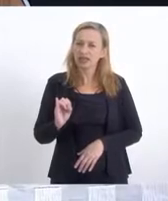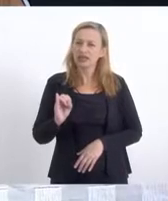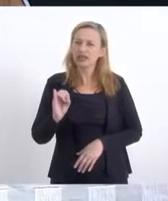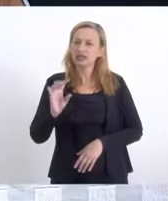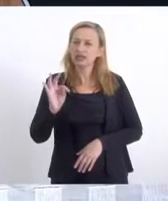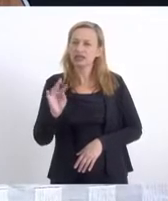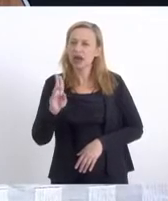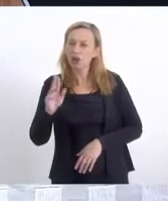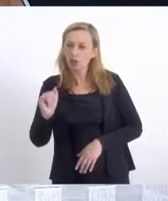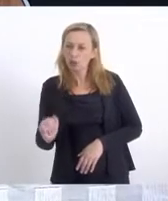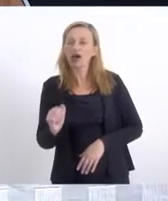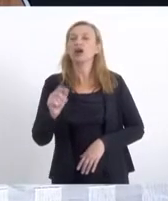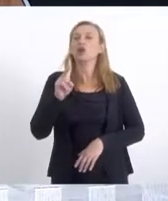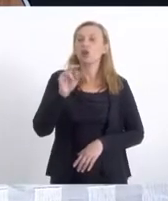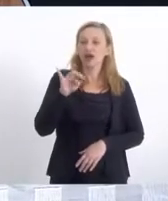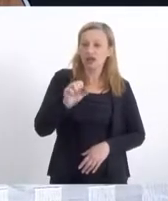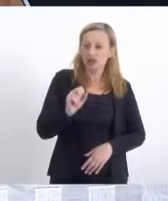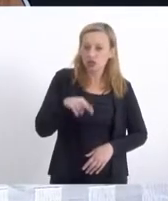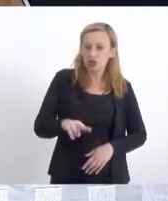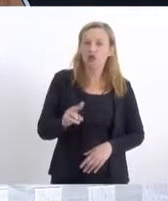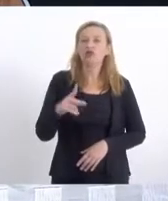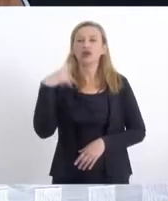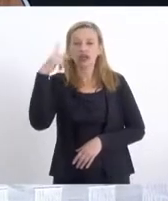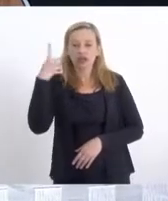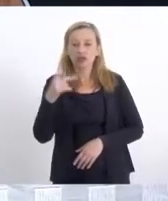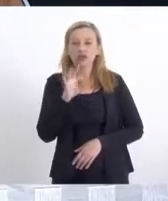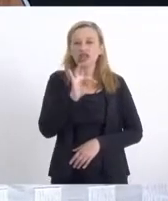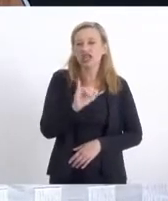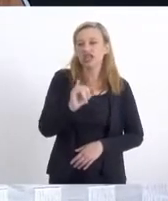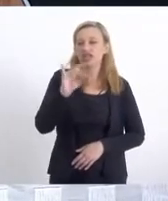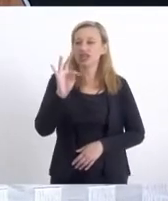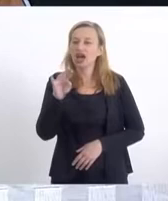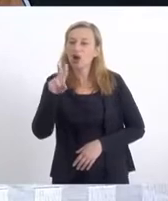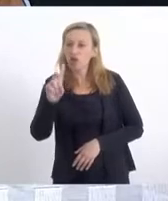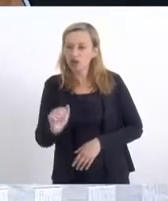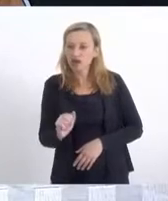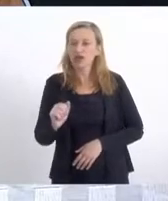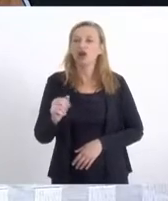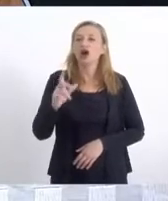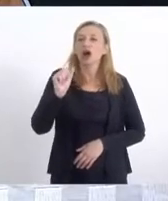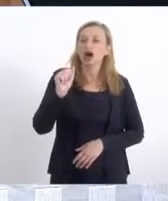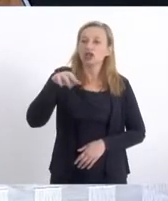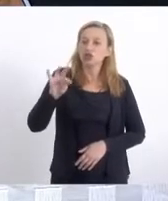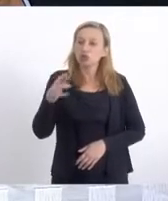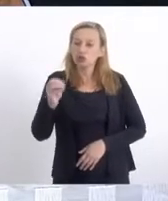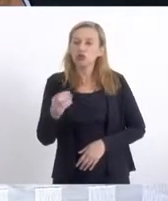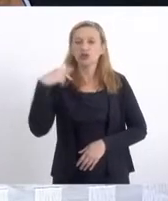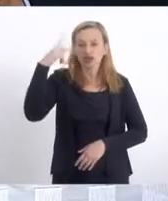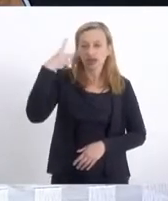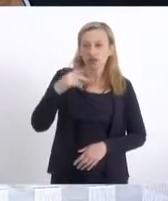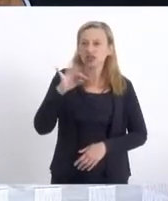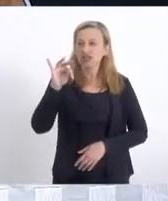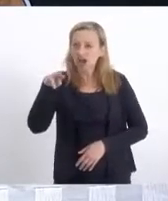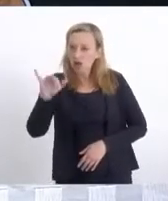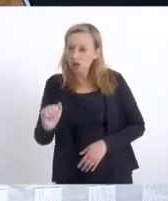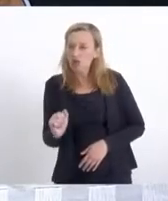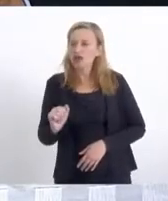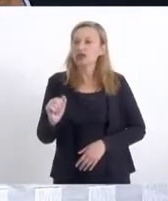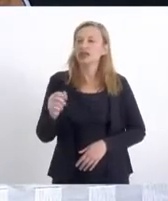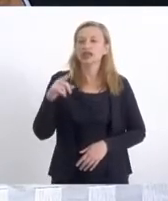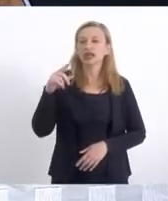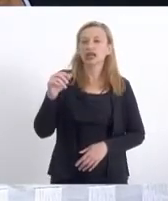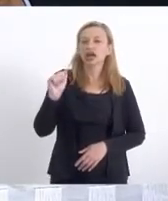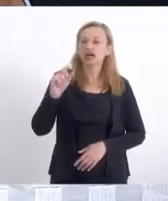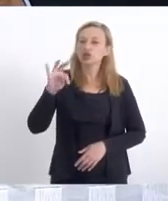Wanderson Gonçalves Amaral, vereador de Talva, Antônio Elias, vereador de Talva, e